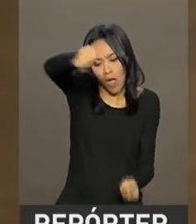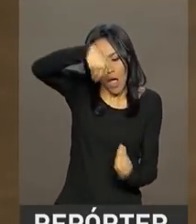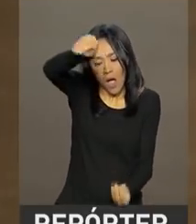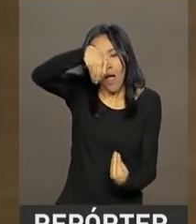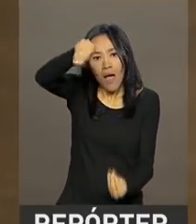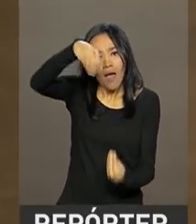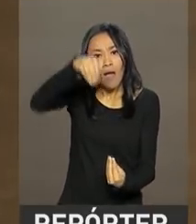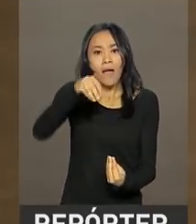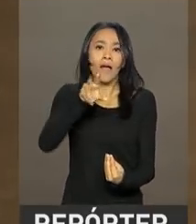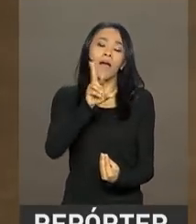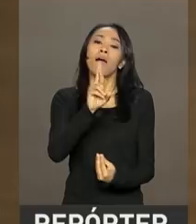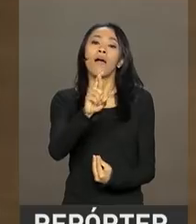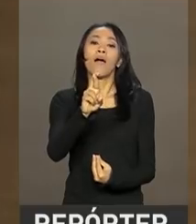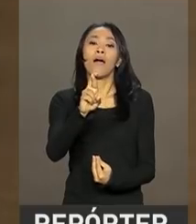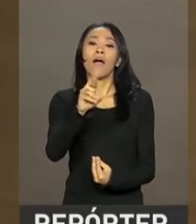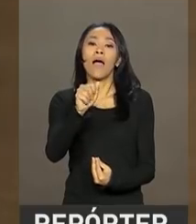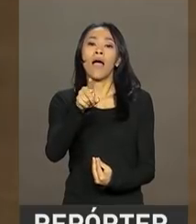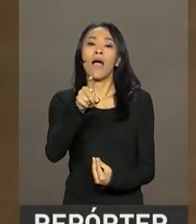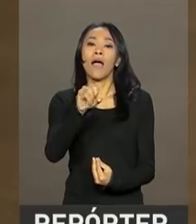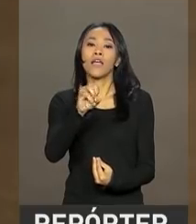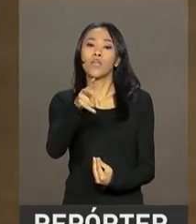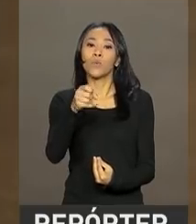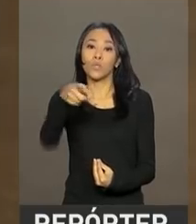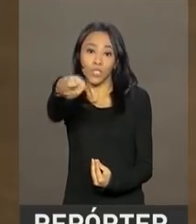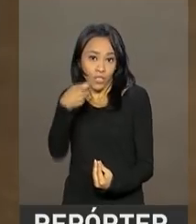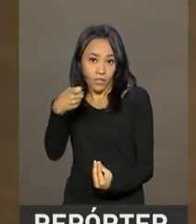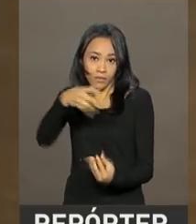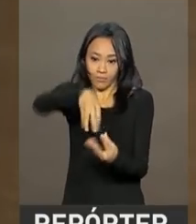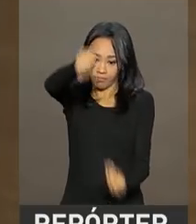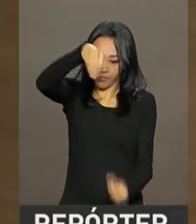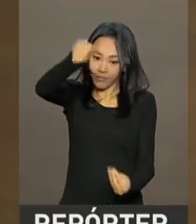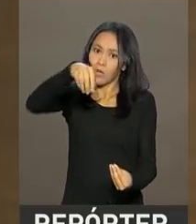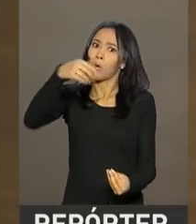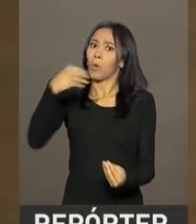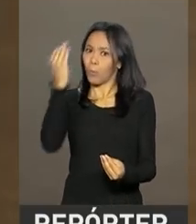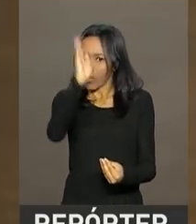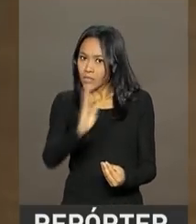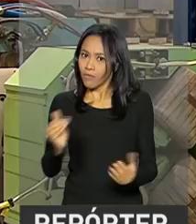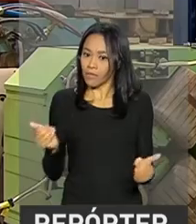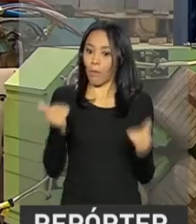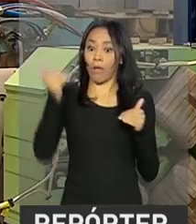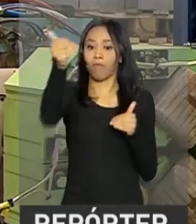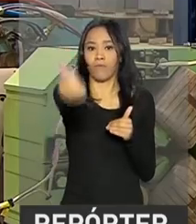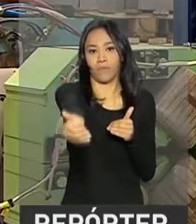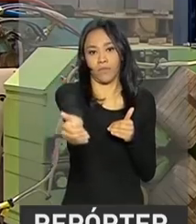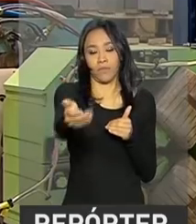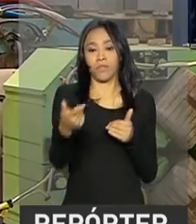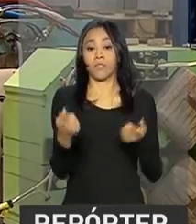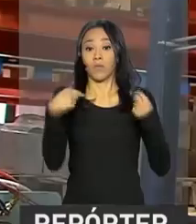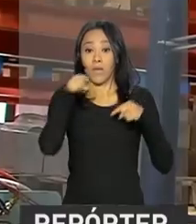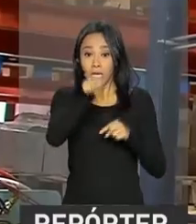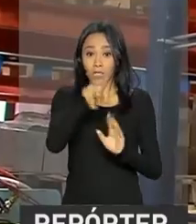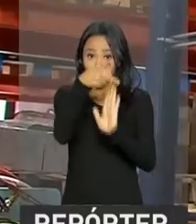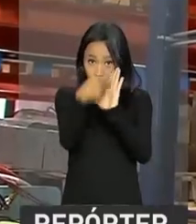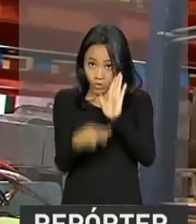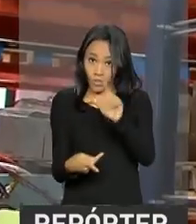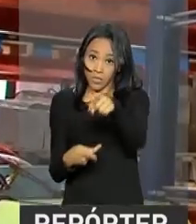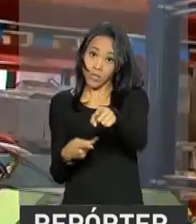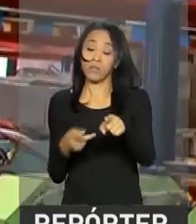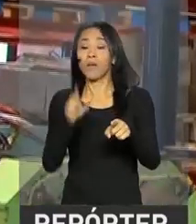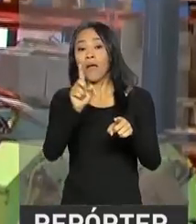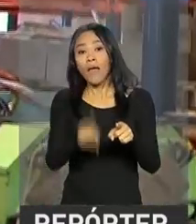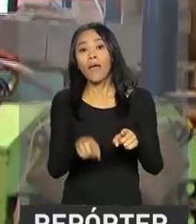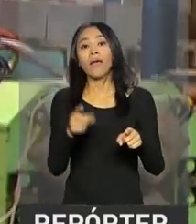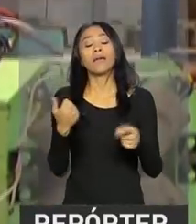produzidos aqui vai colocar o Brasil na dianteira desse tipo de tecnologia. O projeto Sirius faz parte do programa Agora